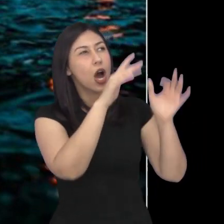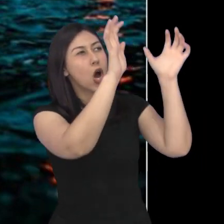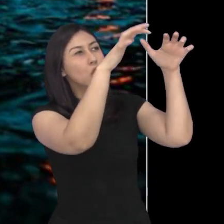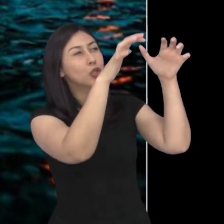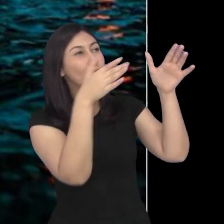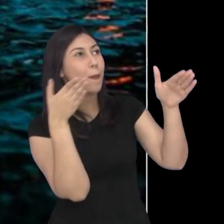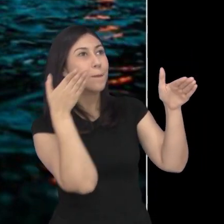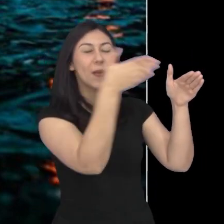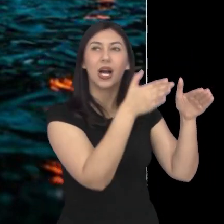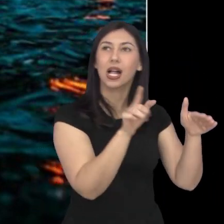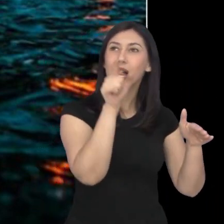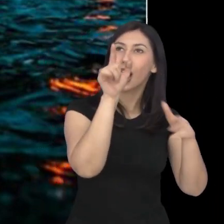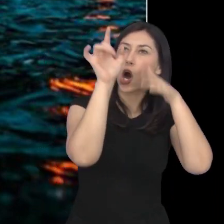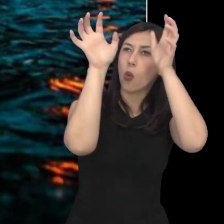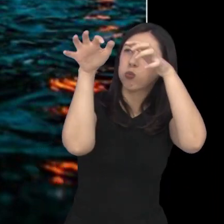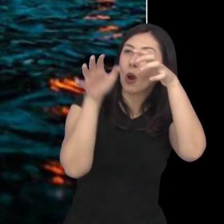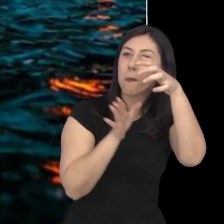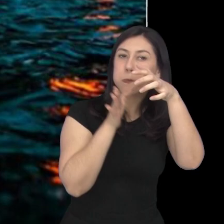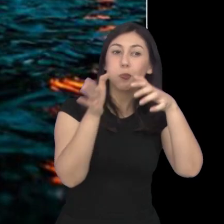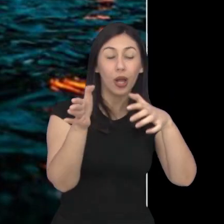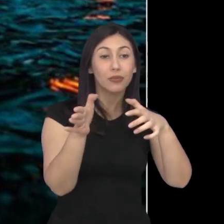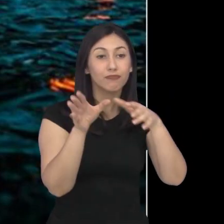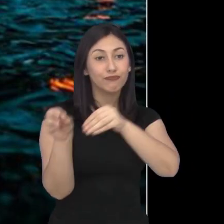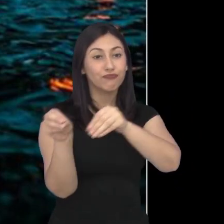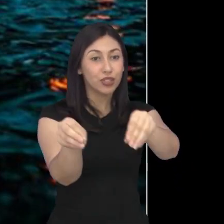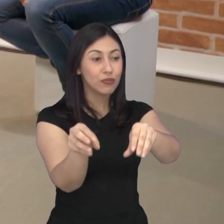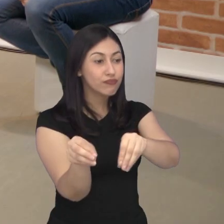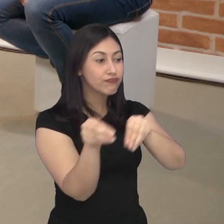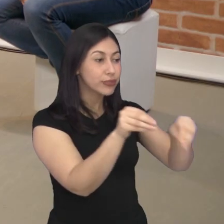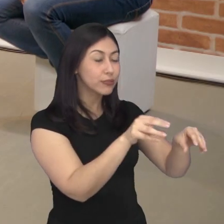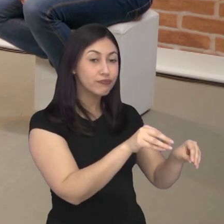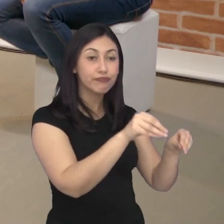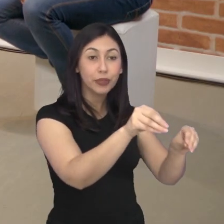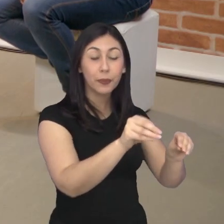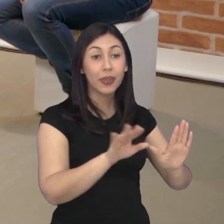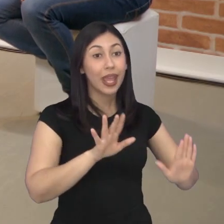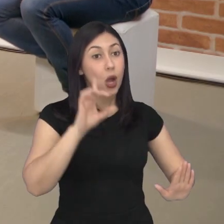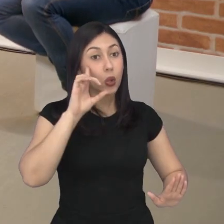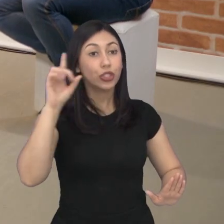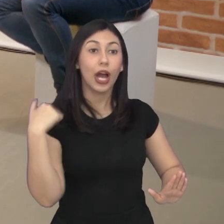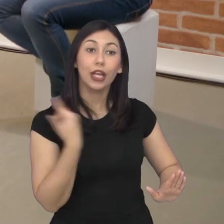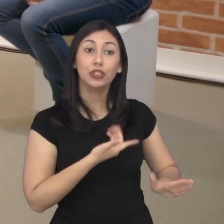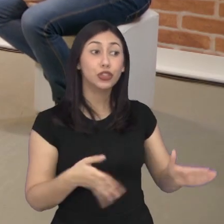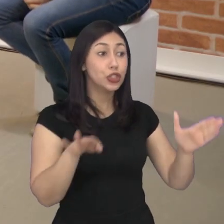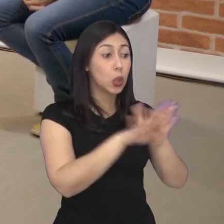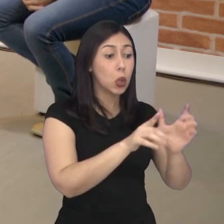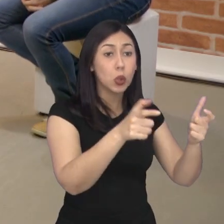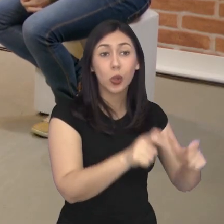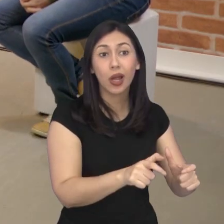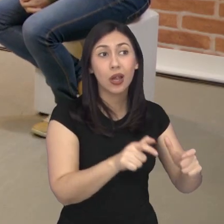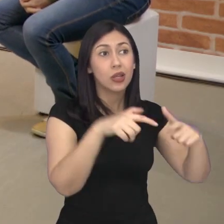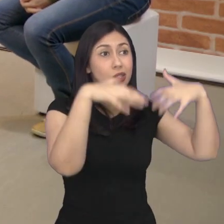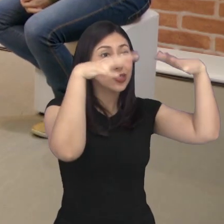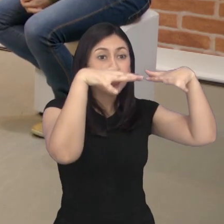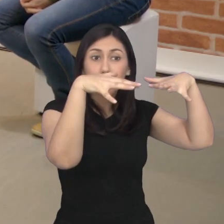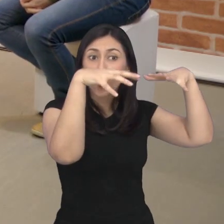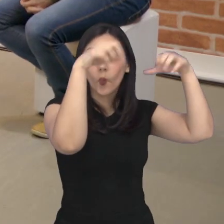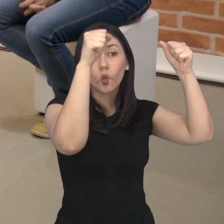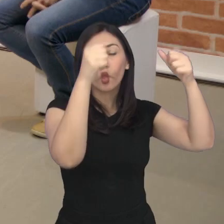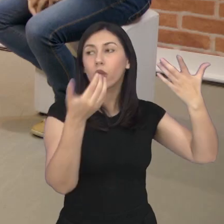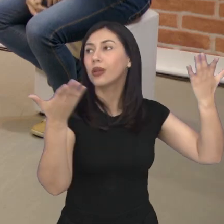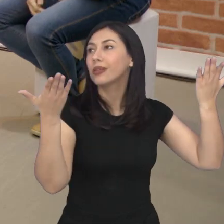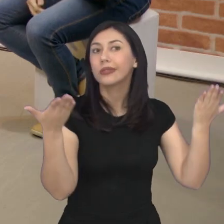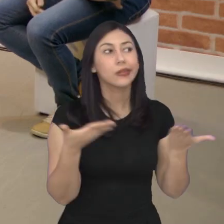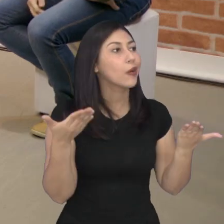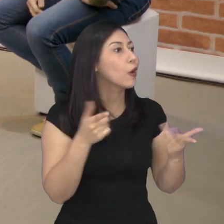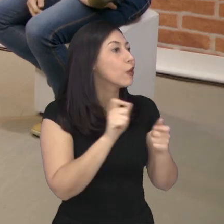Então trocava de ilha, voava de uma ilha para outra, para ir onde estava chovendo. E teve um dia que a gente chegou na Big Island e não choveu, parou de chover.